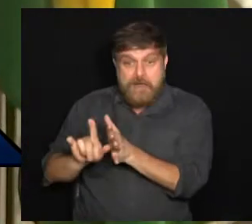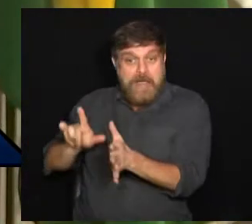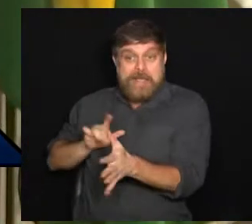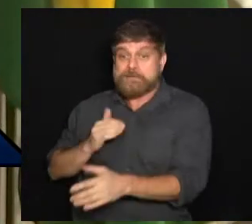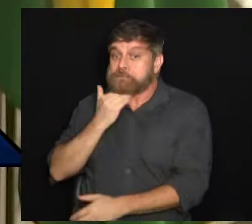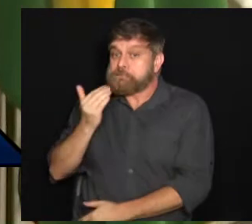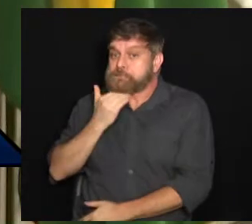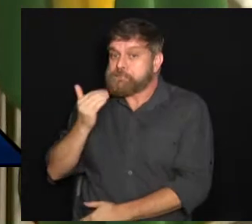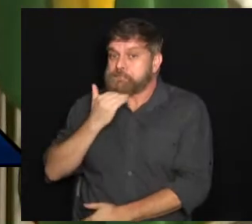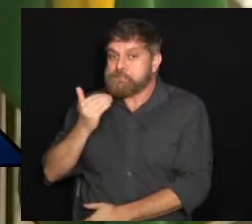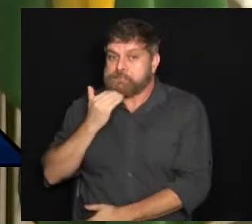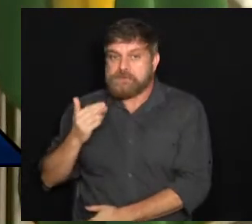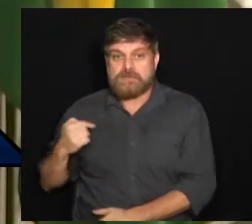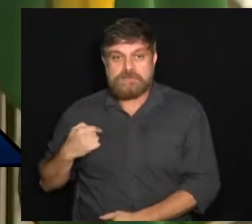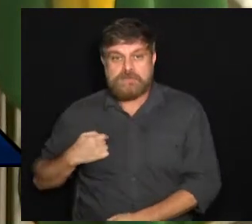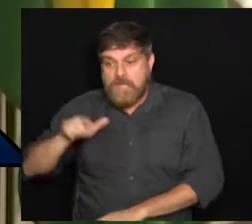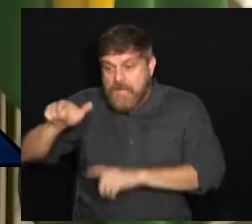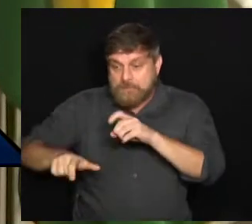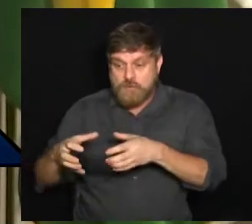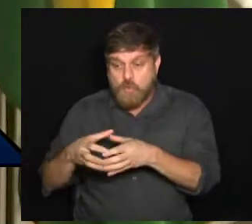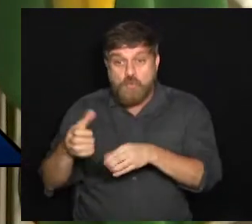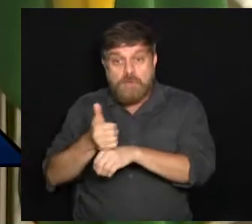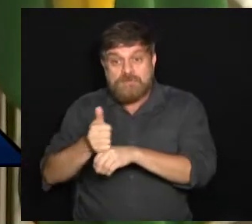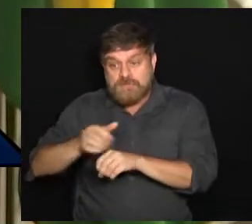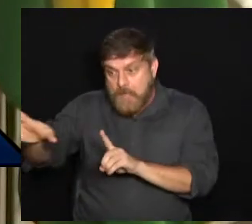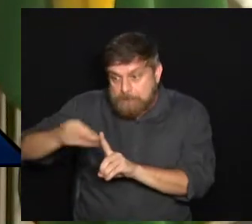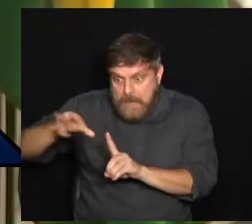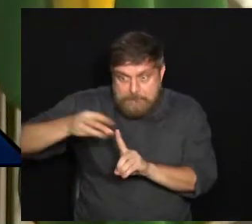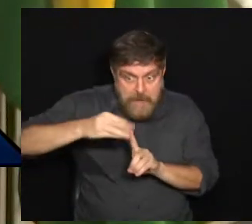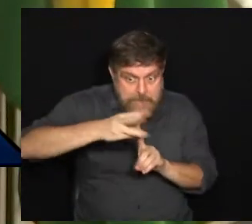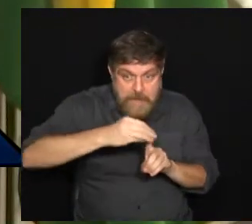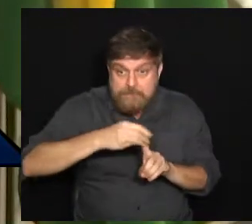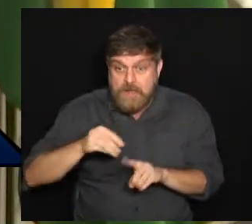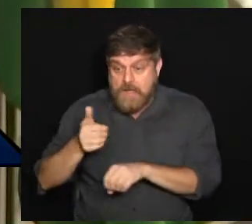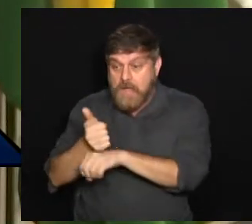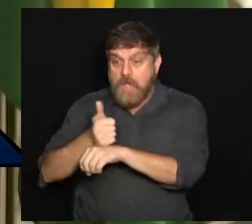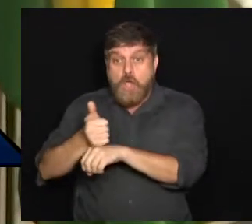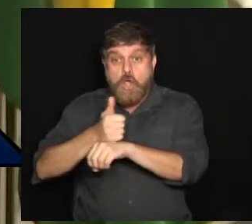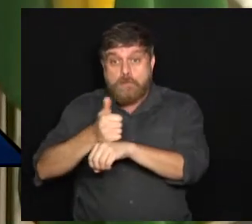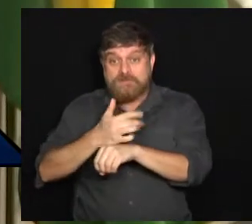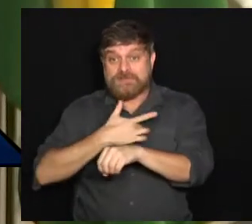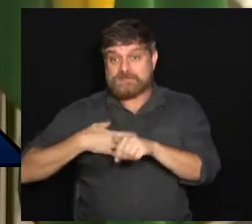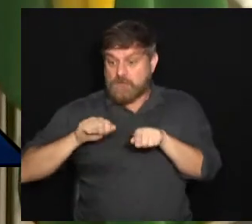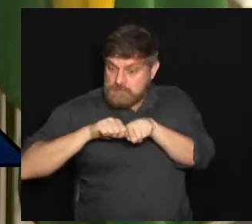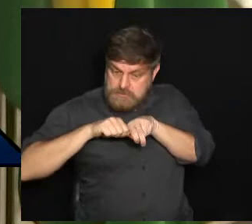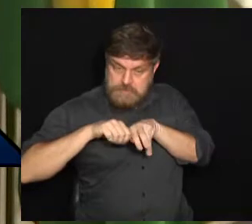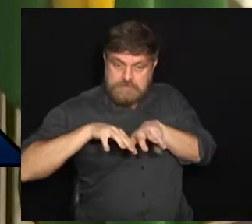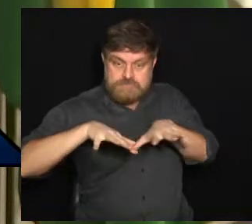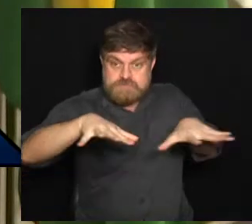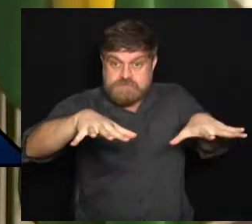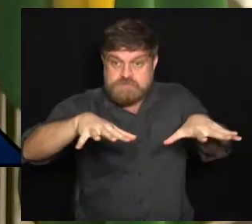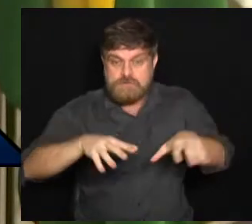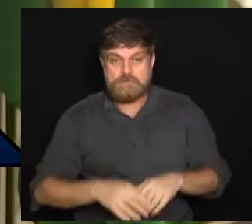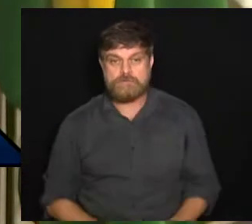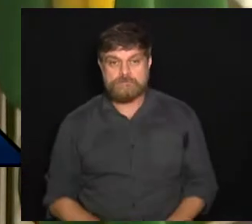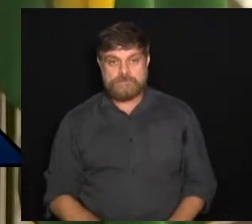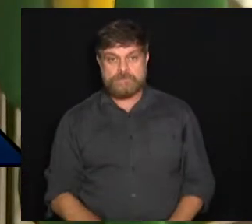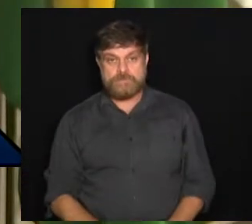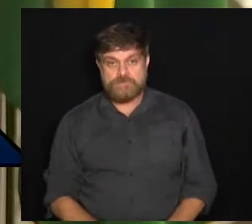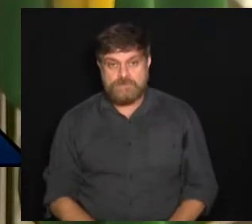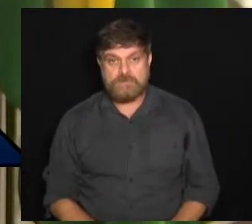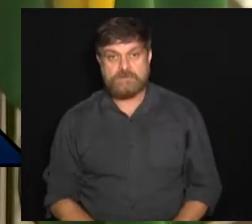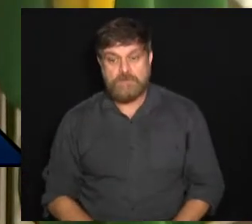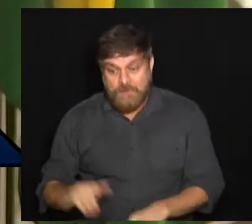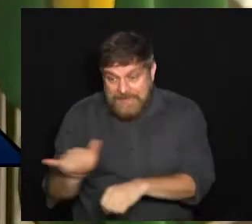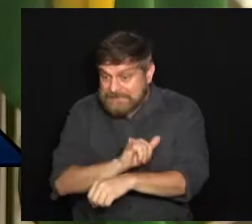prevenir. Um monte de gente daquela equipe adoeceu e a partir dos profissionais de saúde é que a doença se espalhou. Olha que loucura. Então, essas